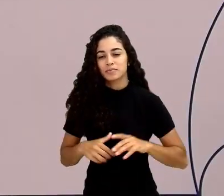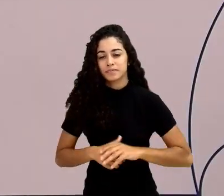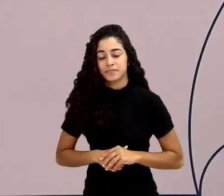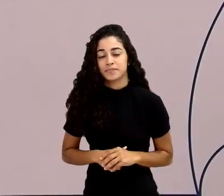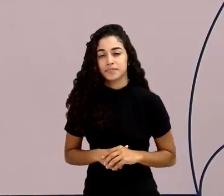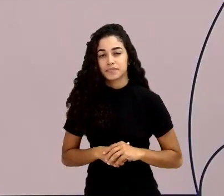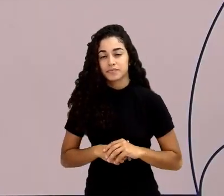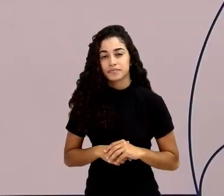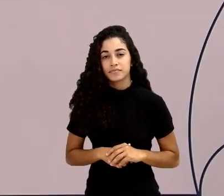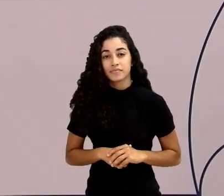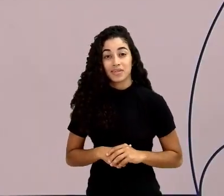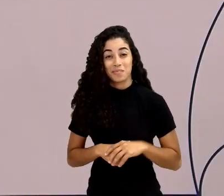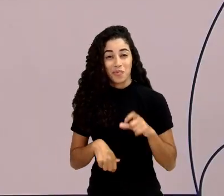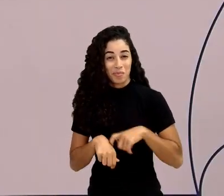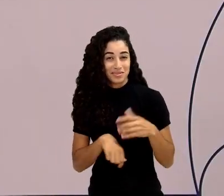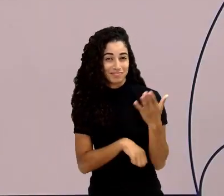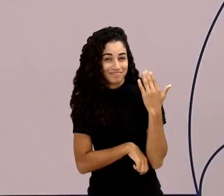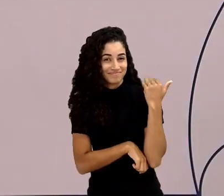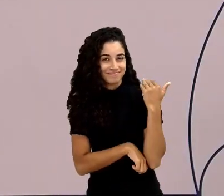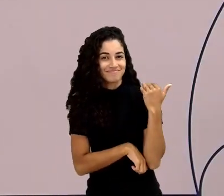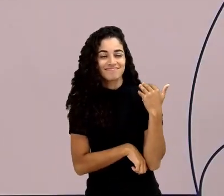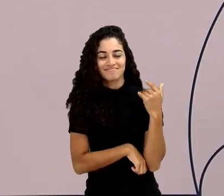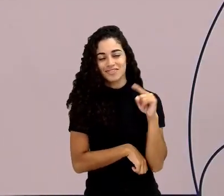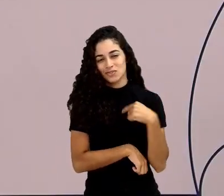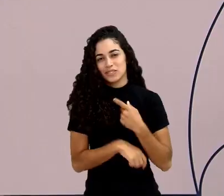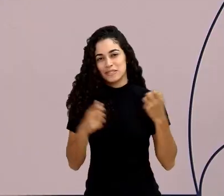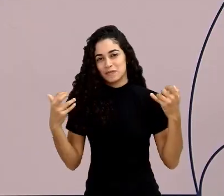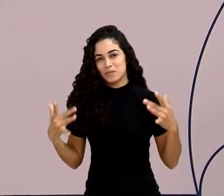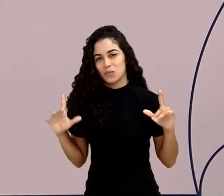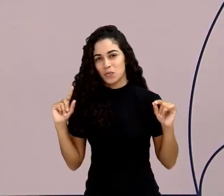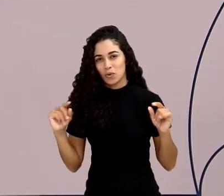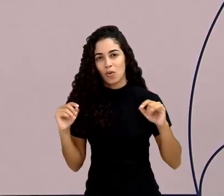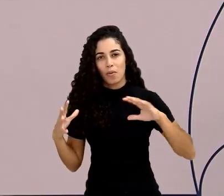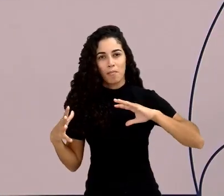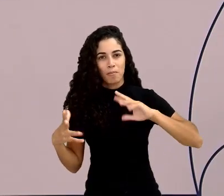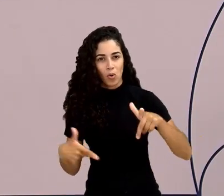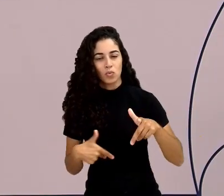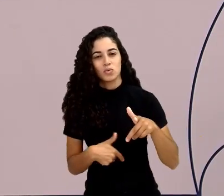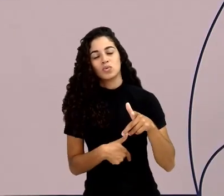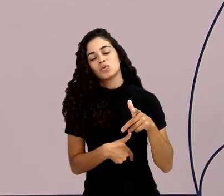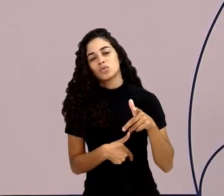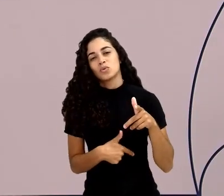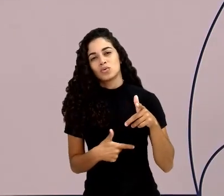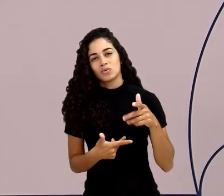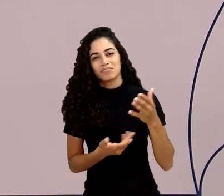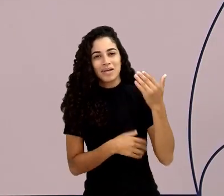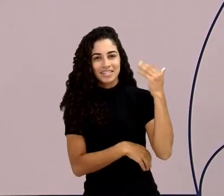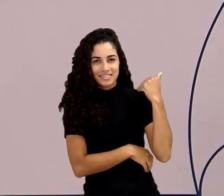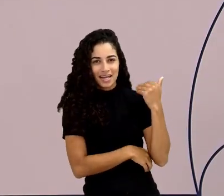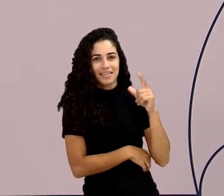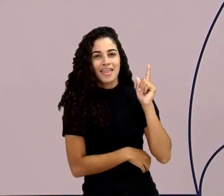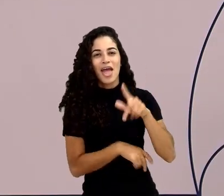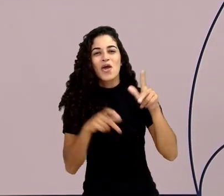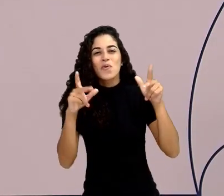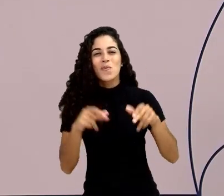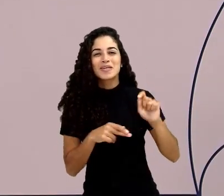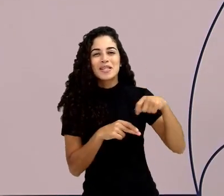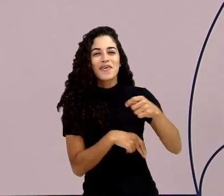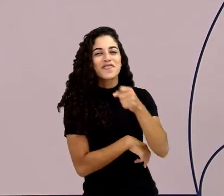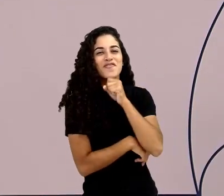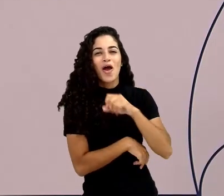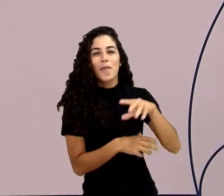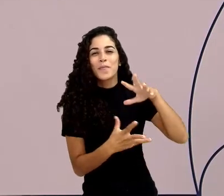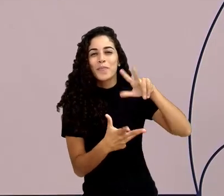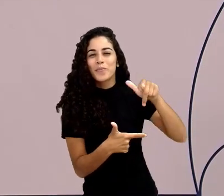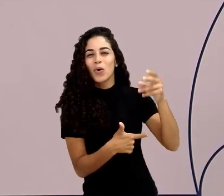é que, naquele momento, né, quando a gente falava, né, no mundo que se conhecia até então, né, o chamado Velho Mundo, a gente